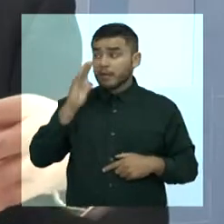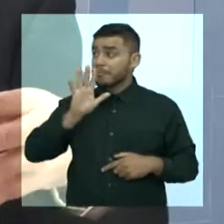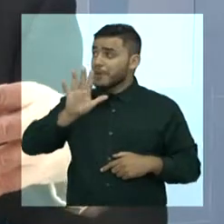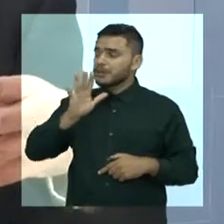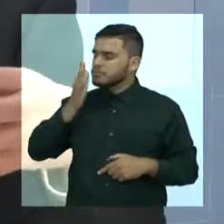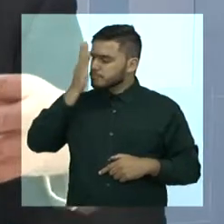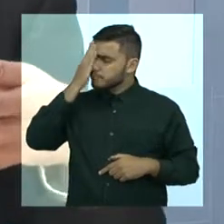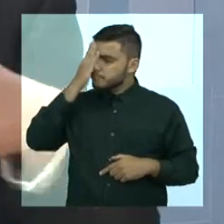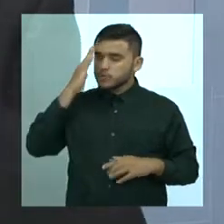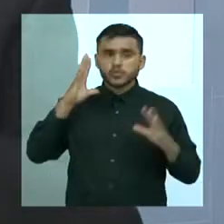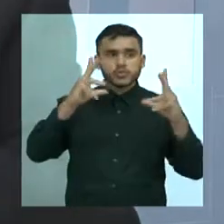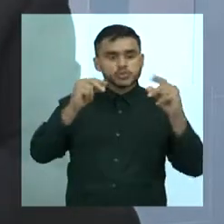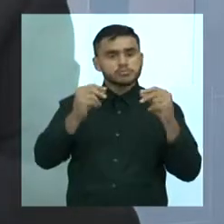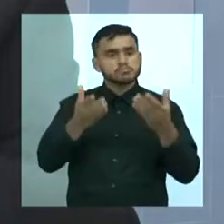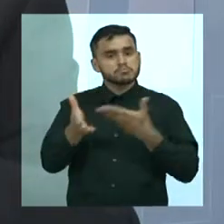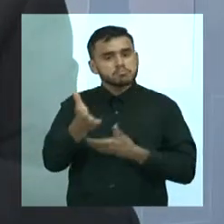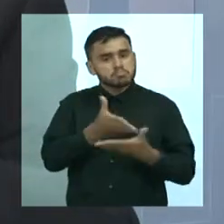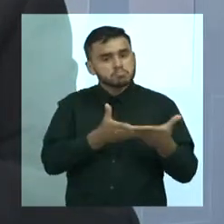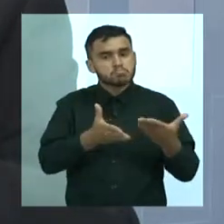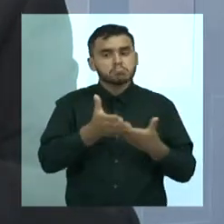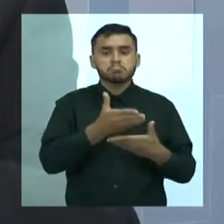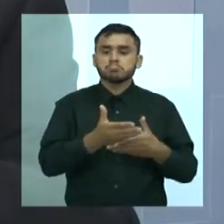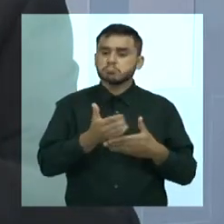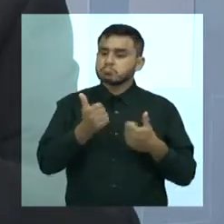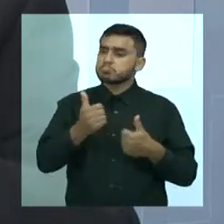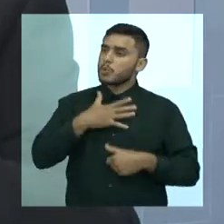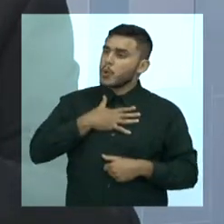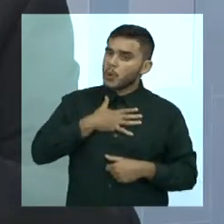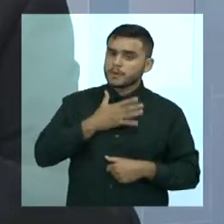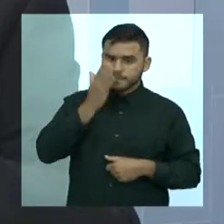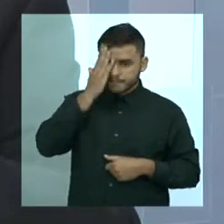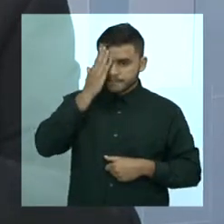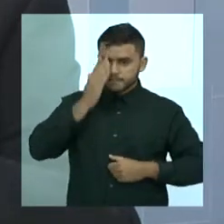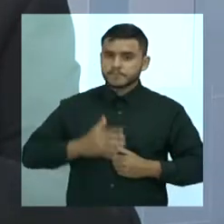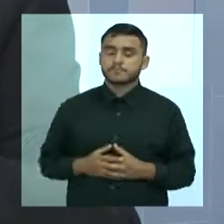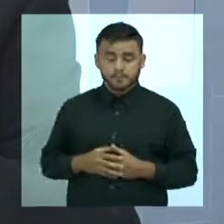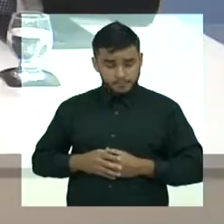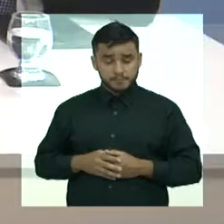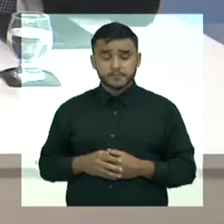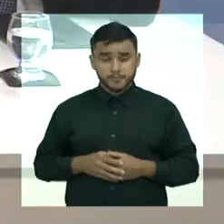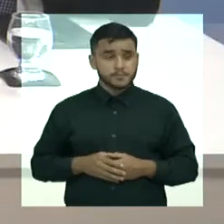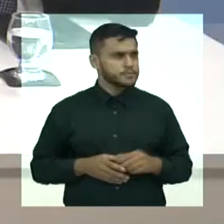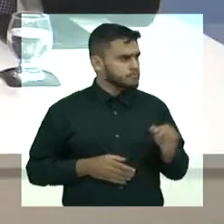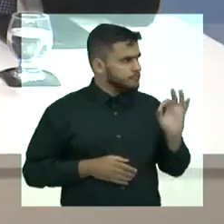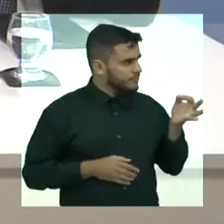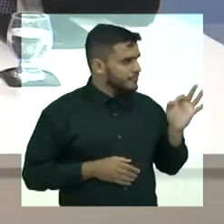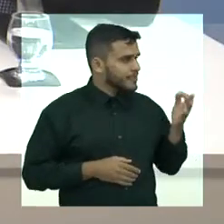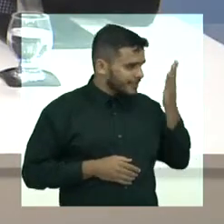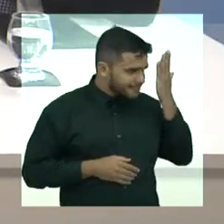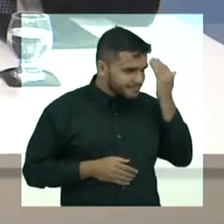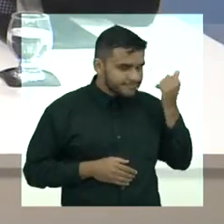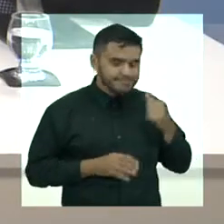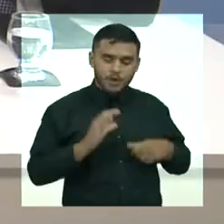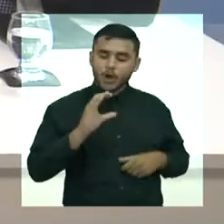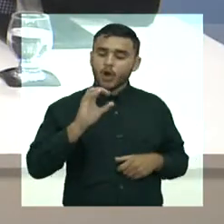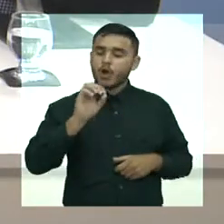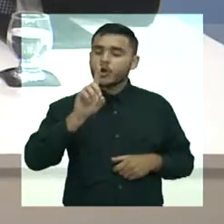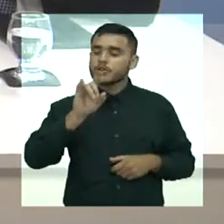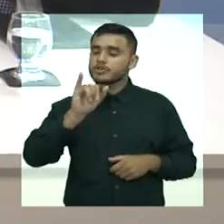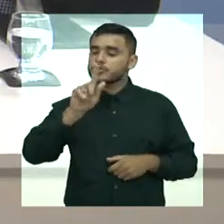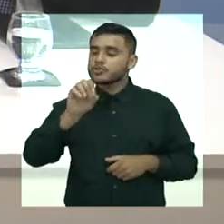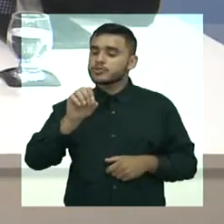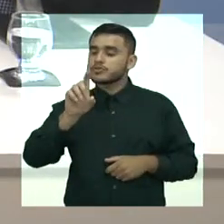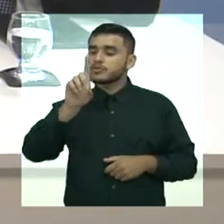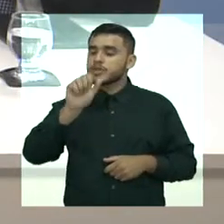um clima amistoso. O Código da Cidade, a aprovação do novo Código da Cidade, que substitui o Código de